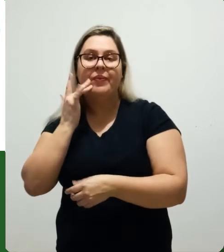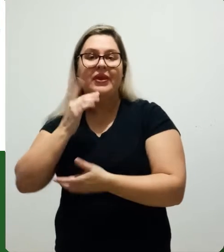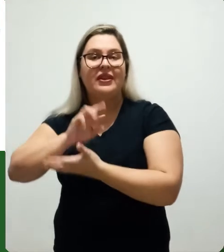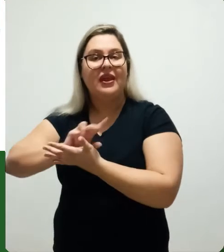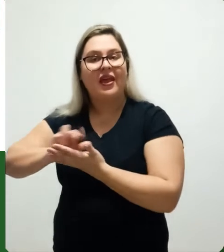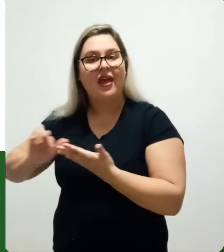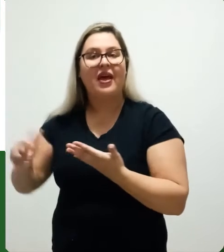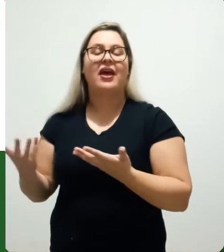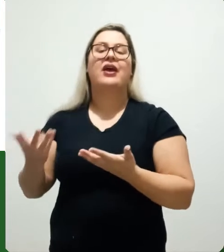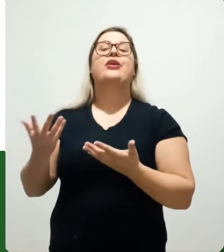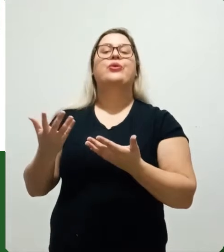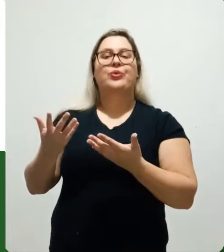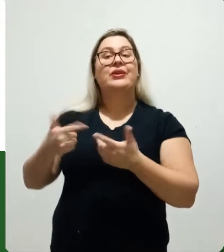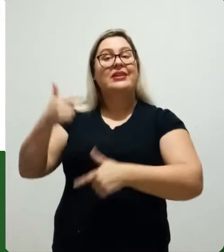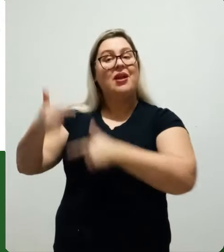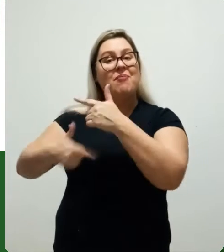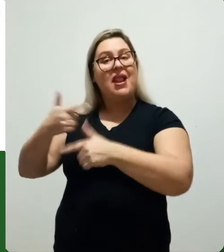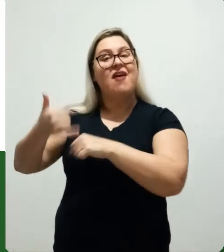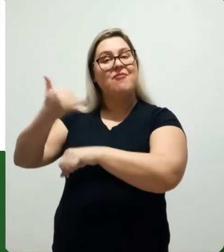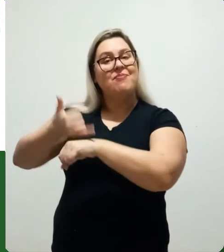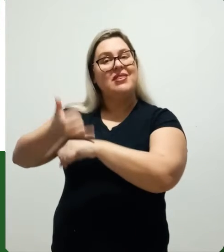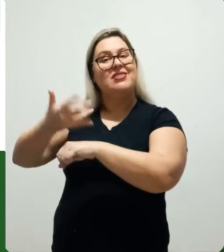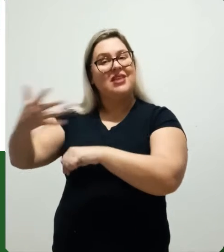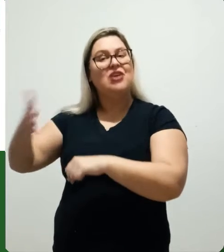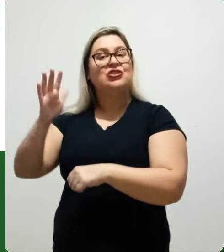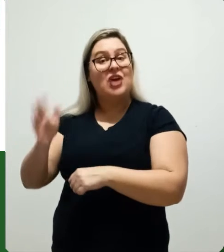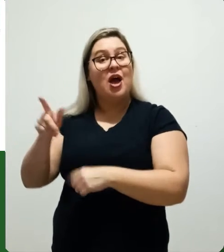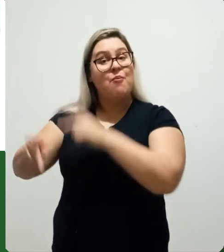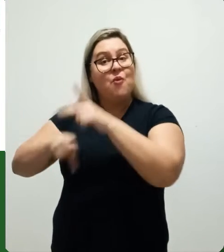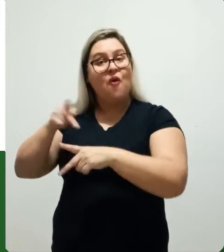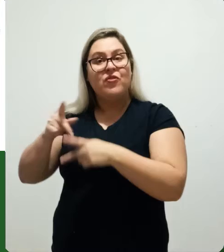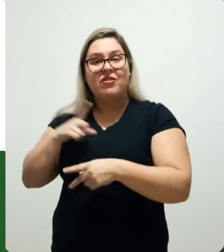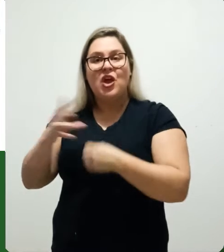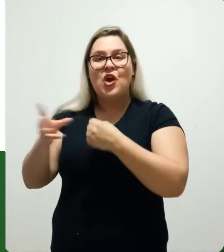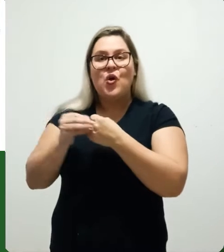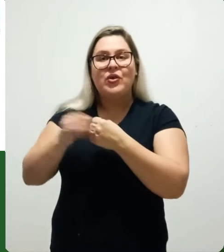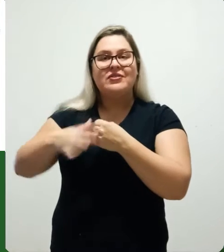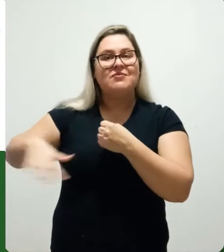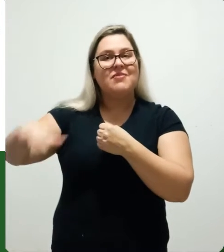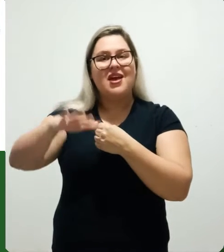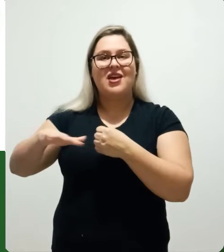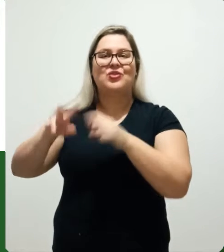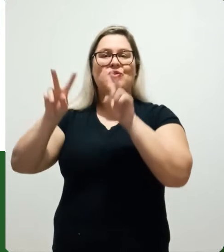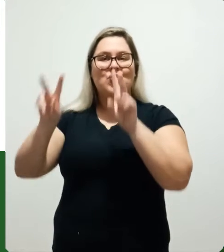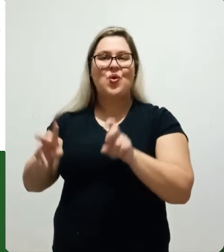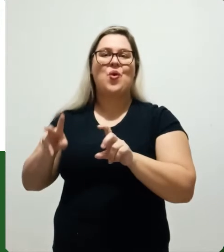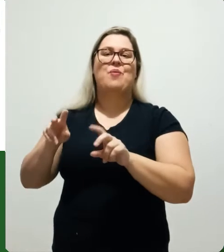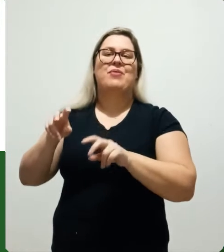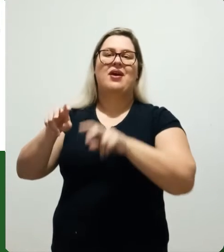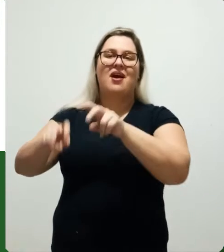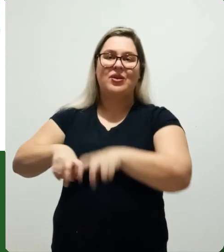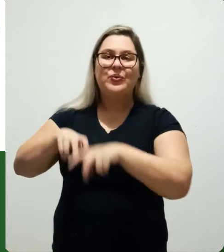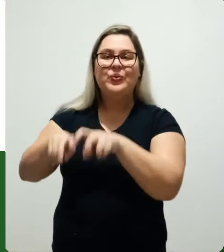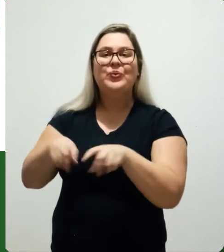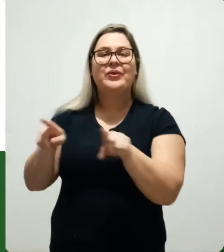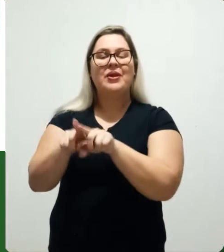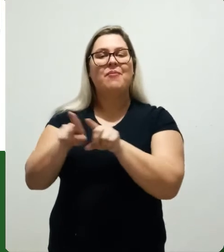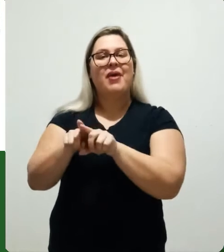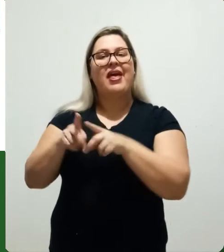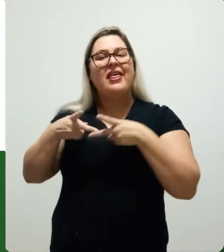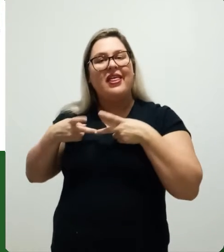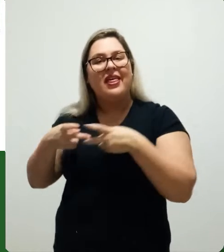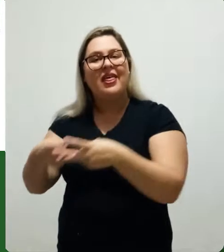eles já trabalhavam com metais, ou seja, são povos com bastante conhecimento. E esse conhecimento sobre agricultura e